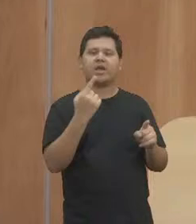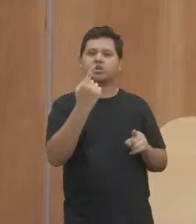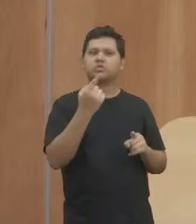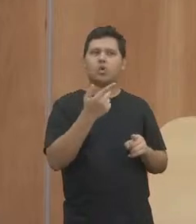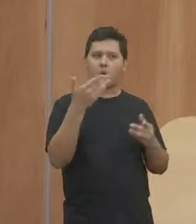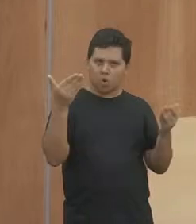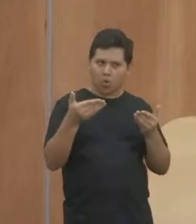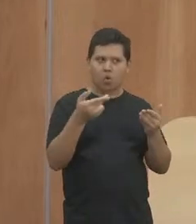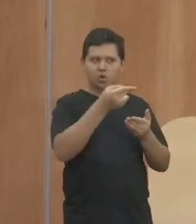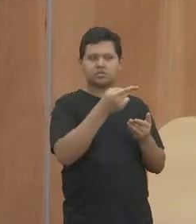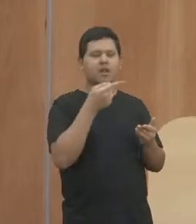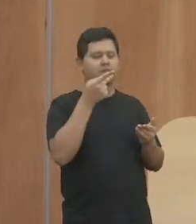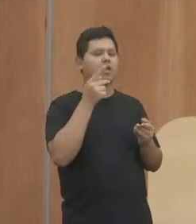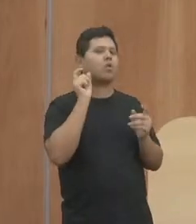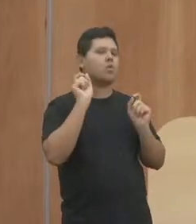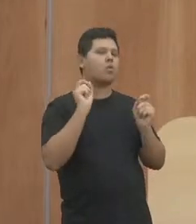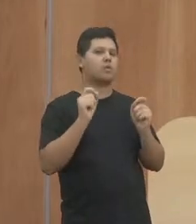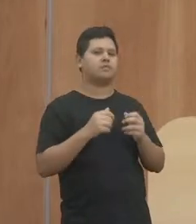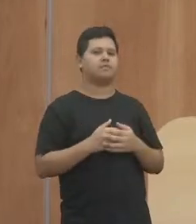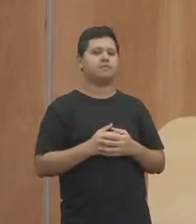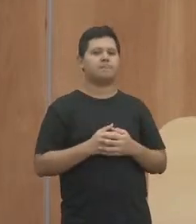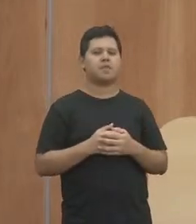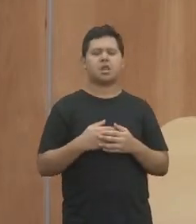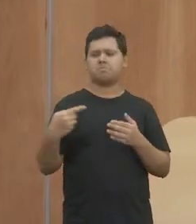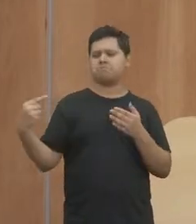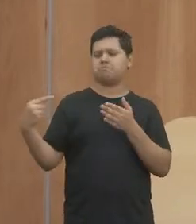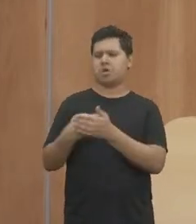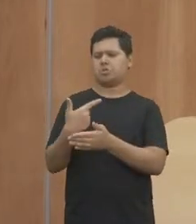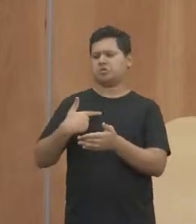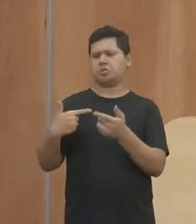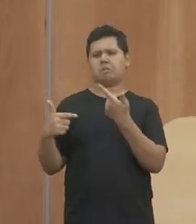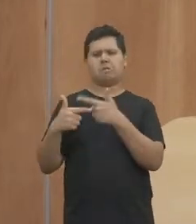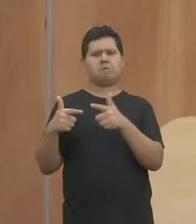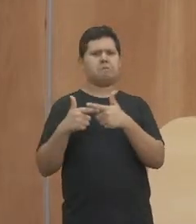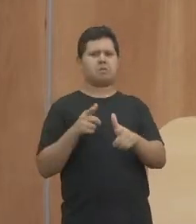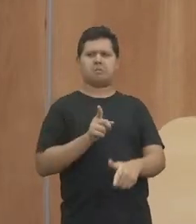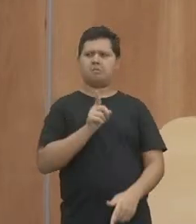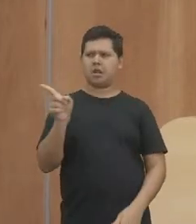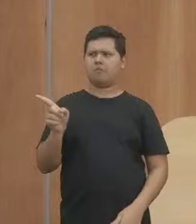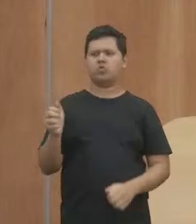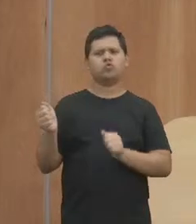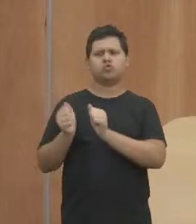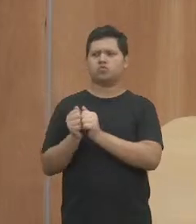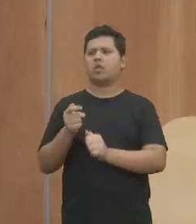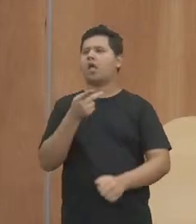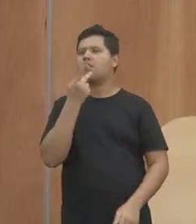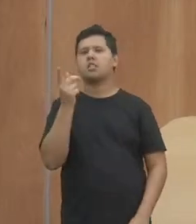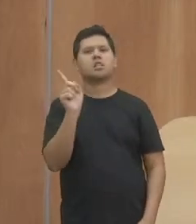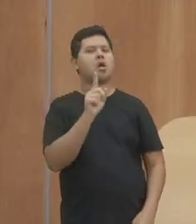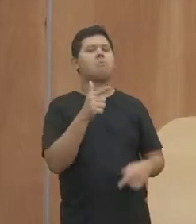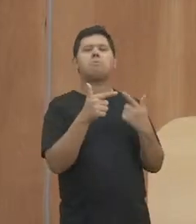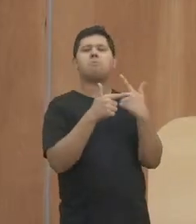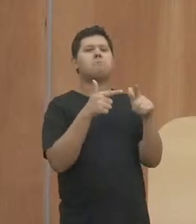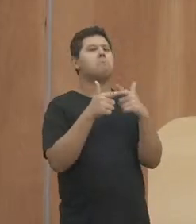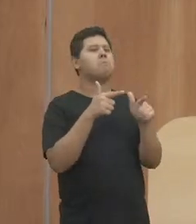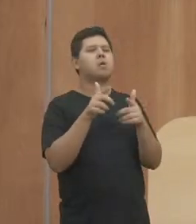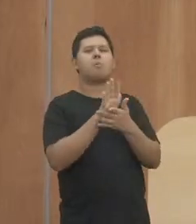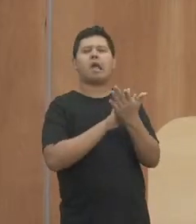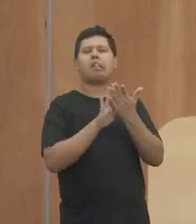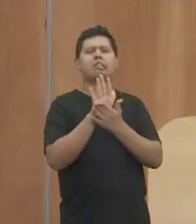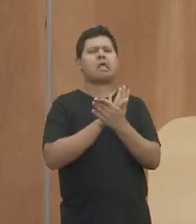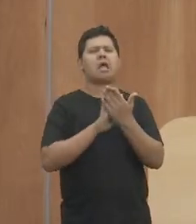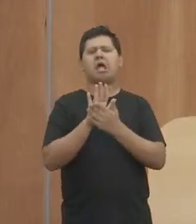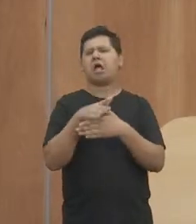dele aqui hoje, ele questionou se eu tinha algum problema pessoal com ele, e eu quero dizer que eu não tenho nenhum problema com você, Paulinho, seja onde